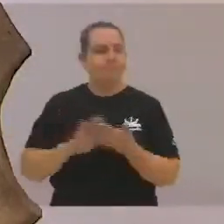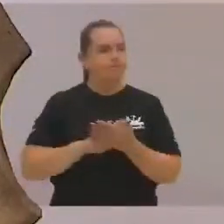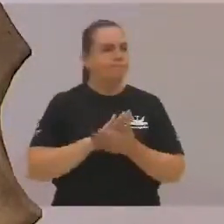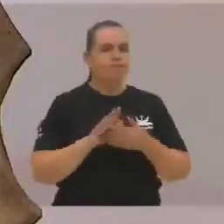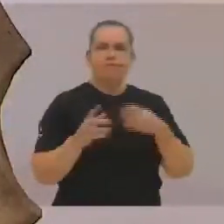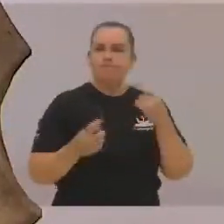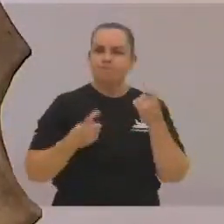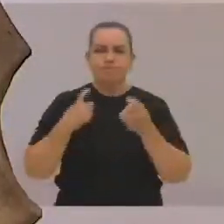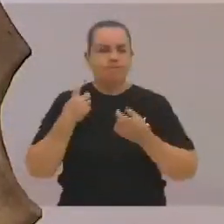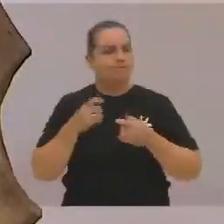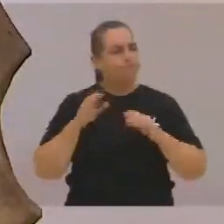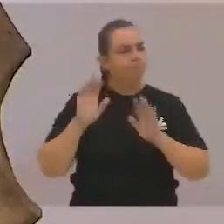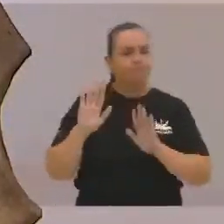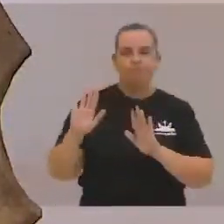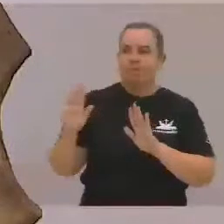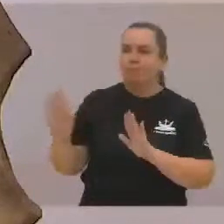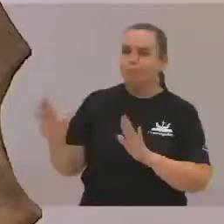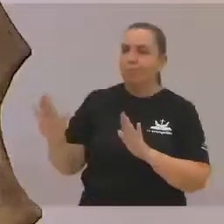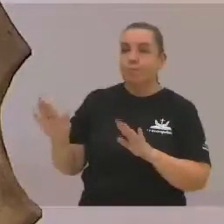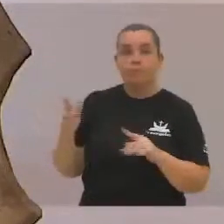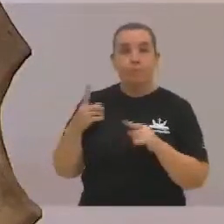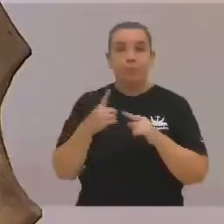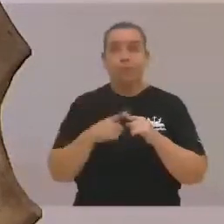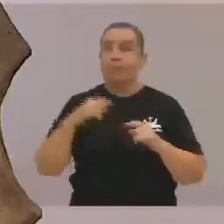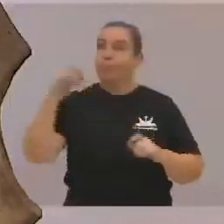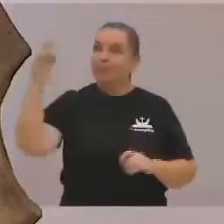nada me preocupe.